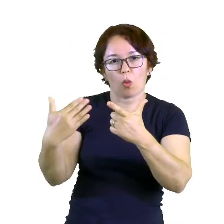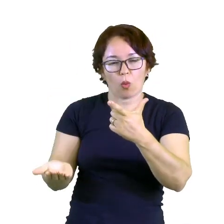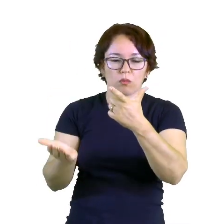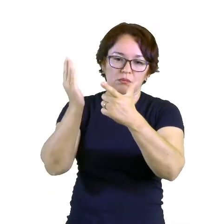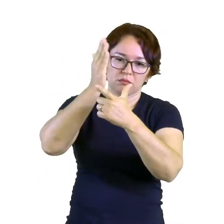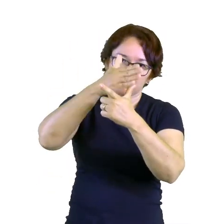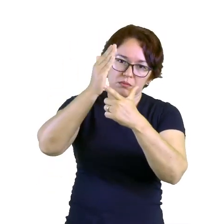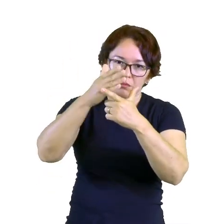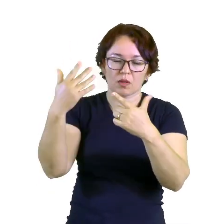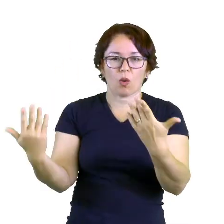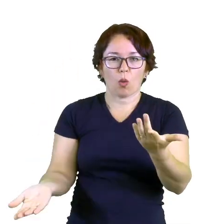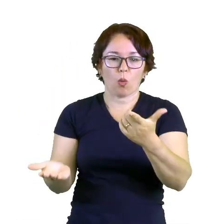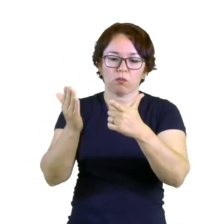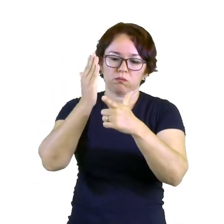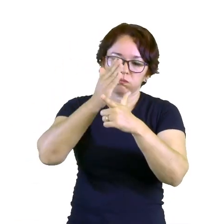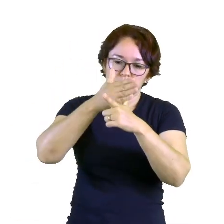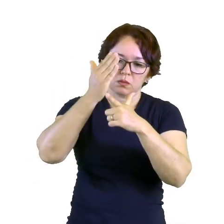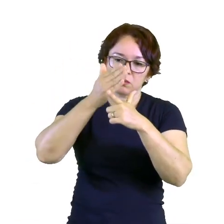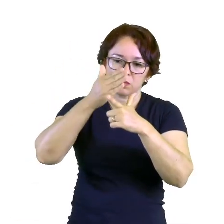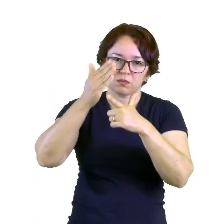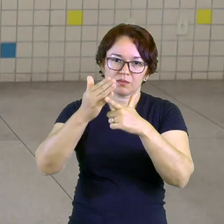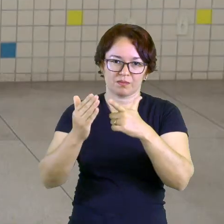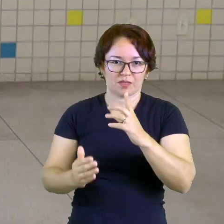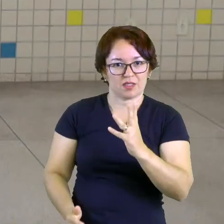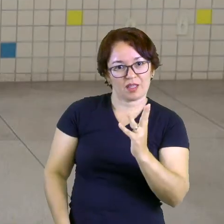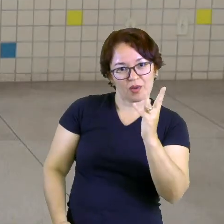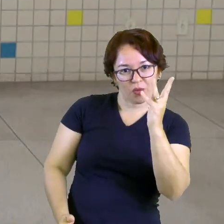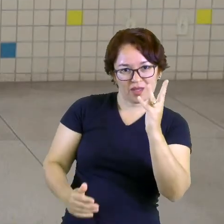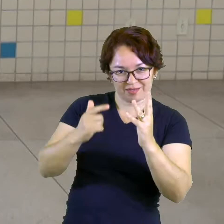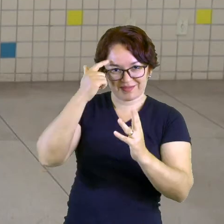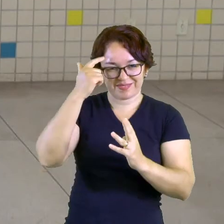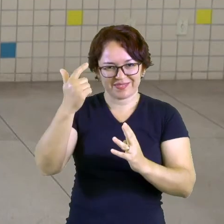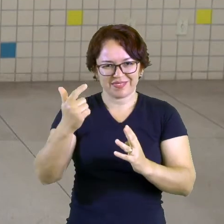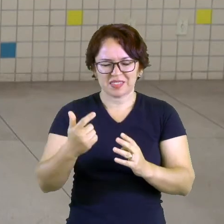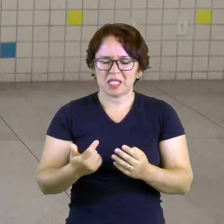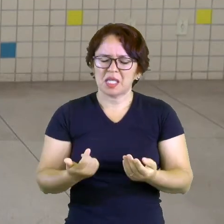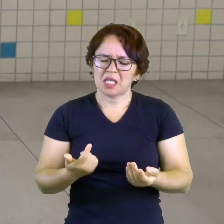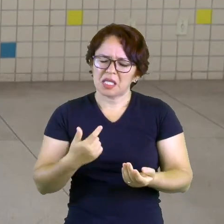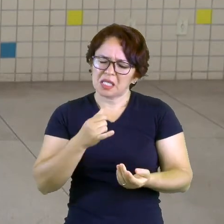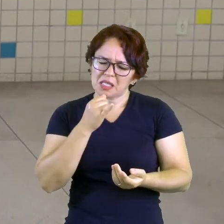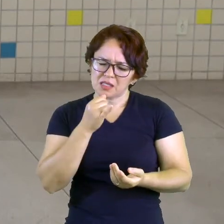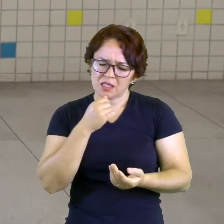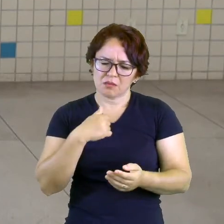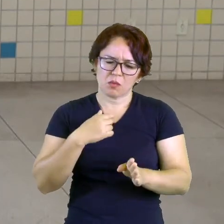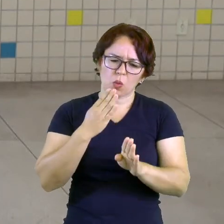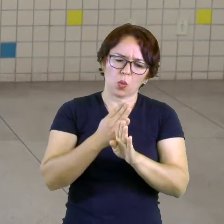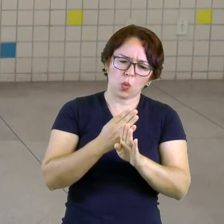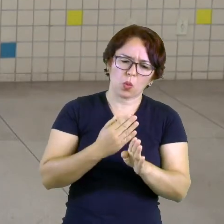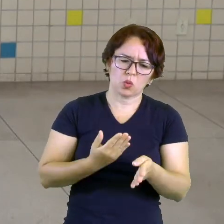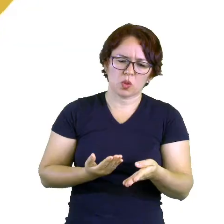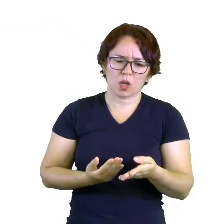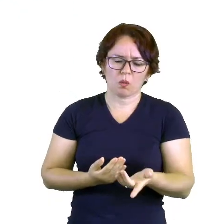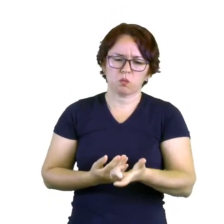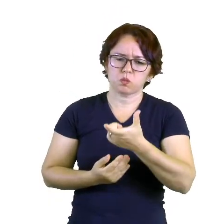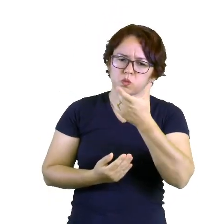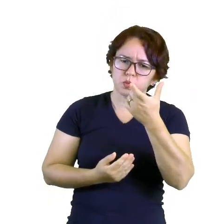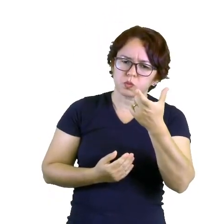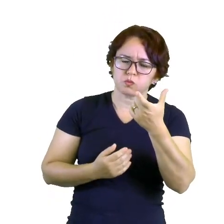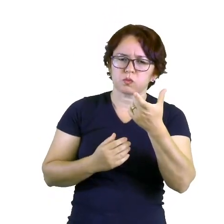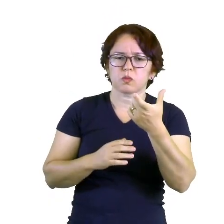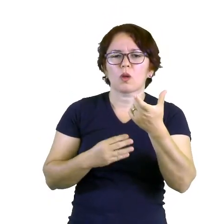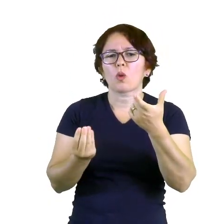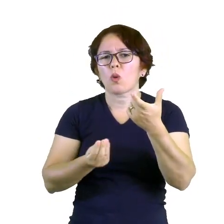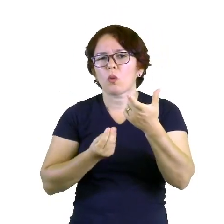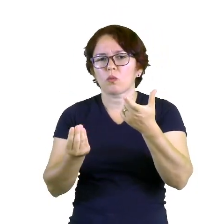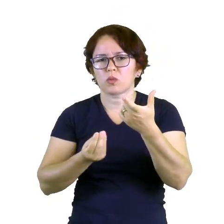trissílaba e polissílaba. Como que eu vou saber quando uma palavra ela é classificada por